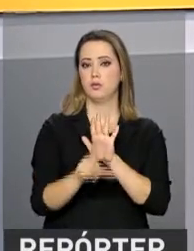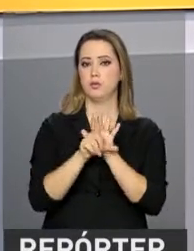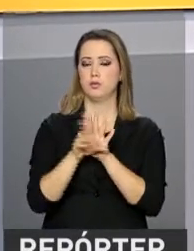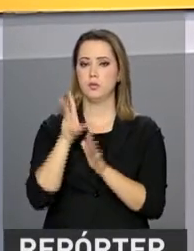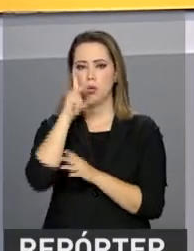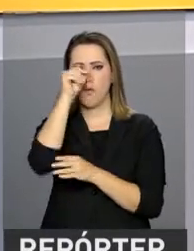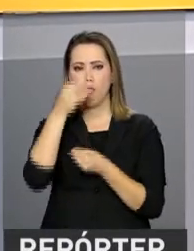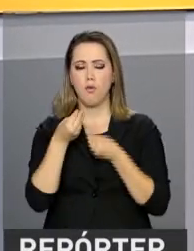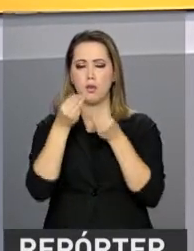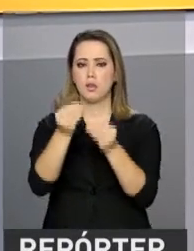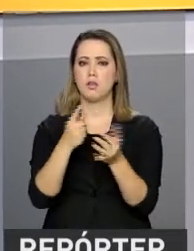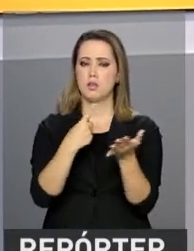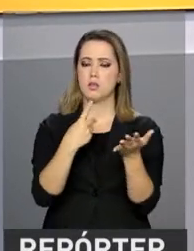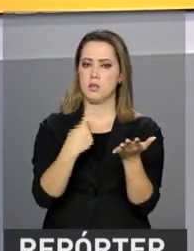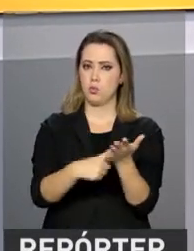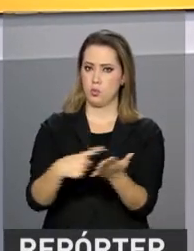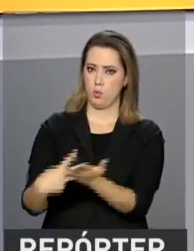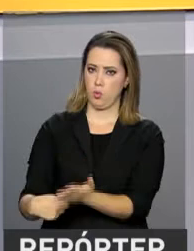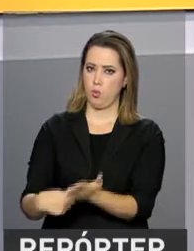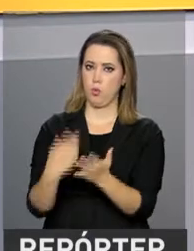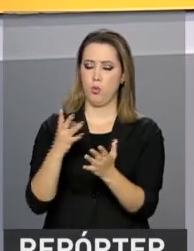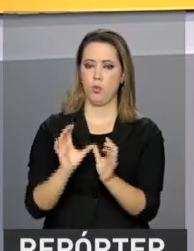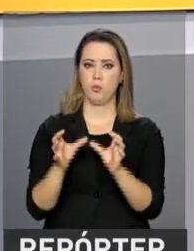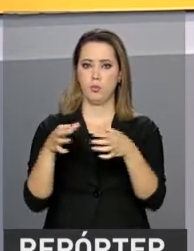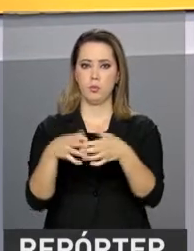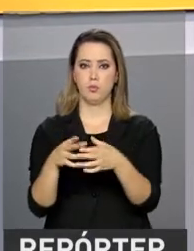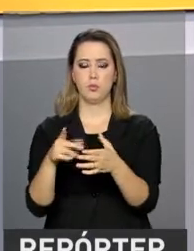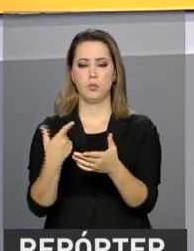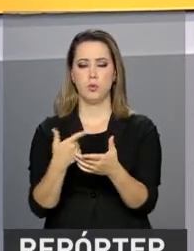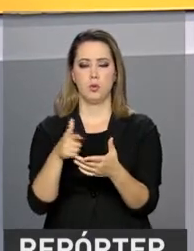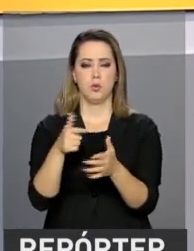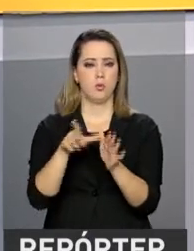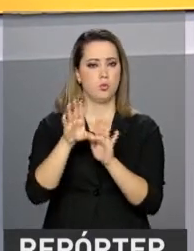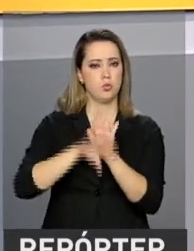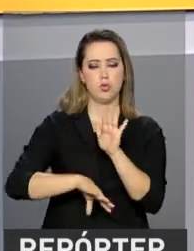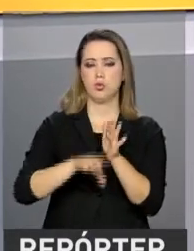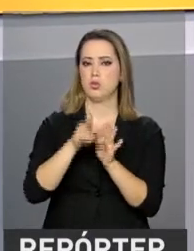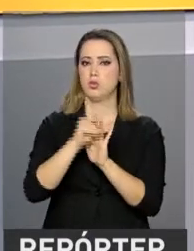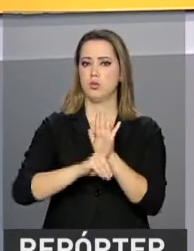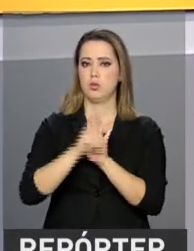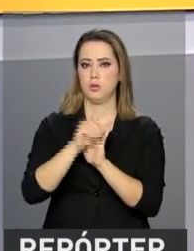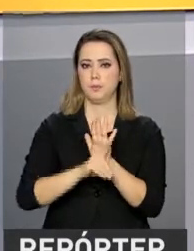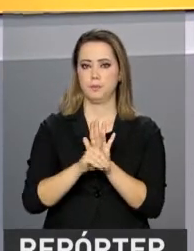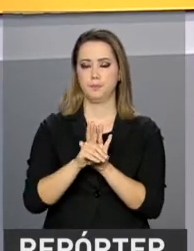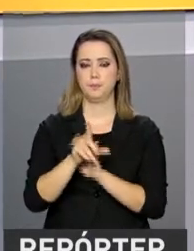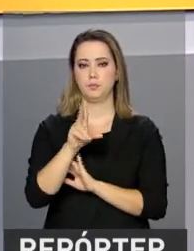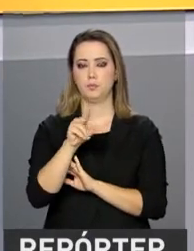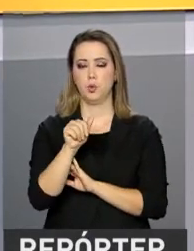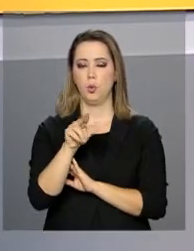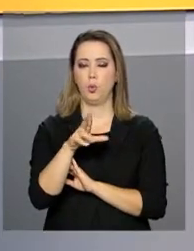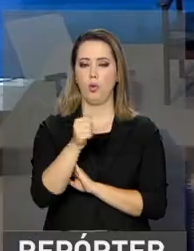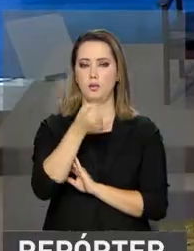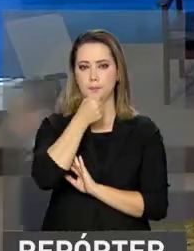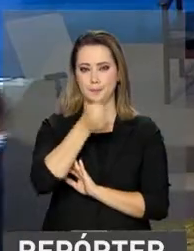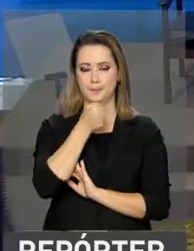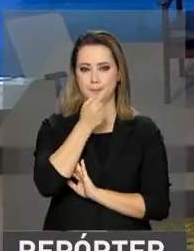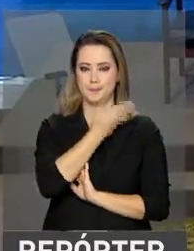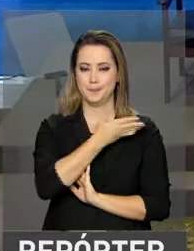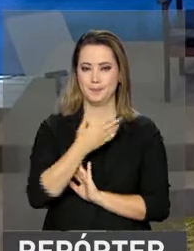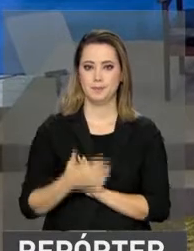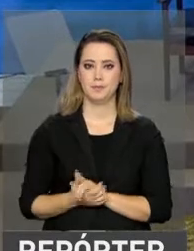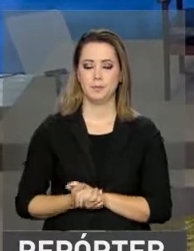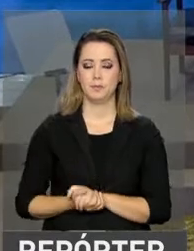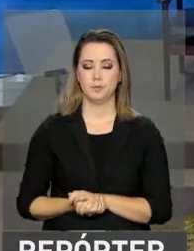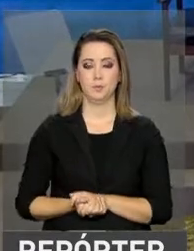fortalecer as convenções coletivas sem nenhum direito a menos a reportagem é de lua na karen o